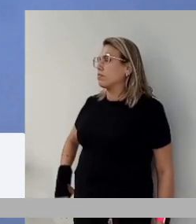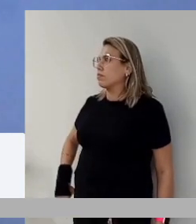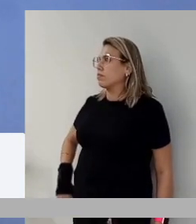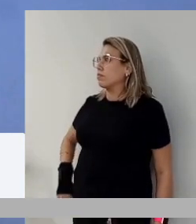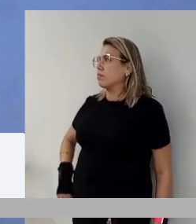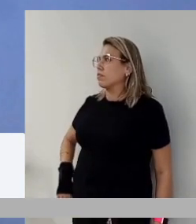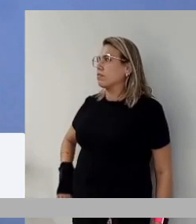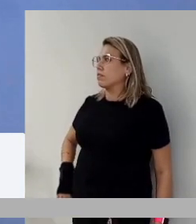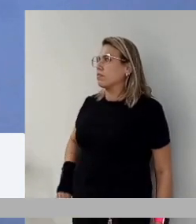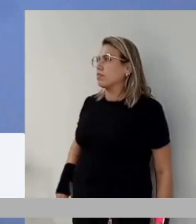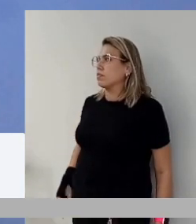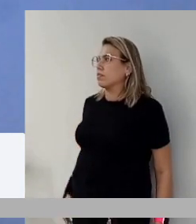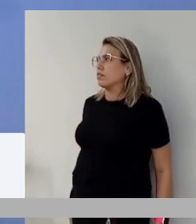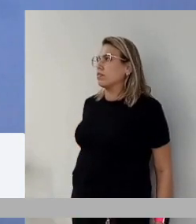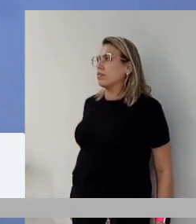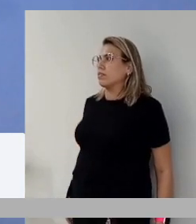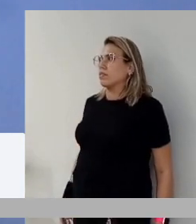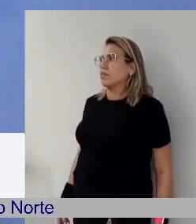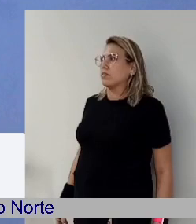casa do